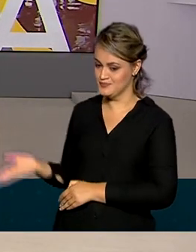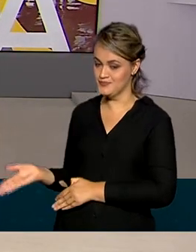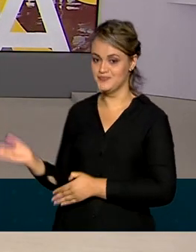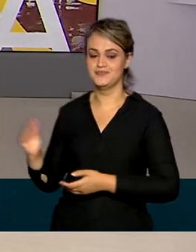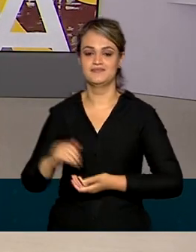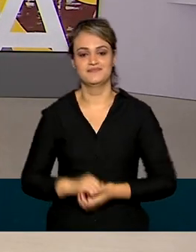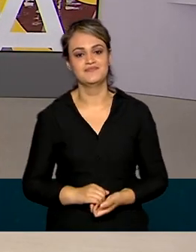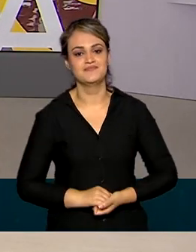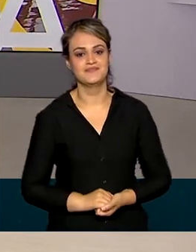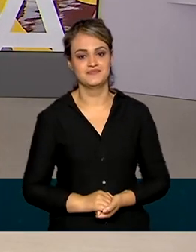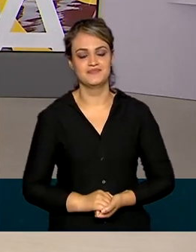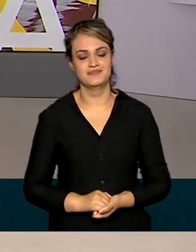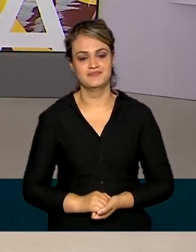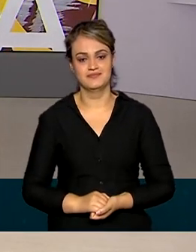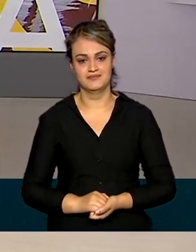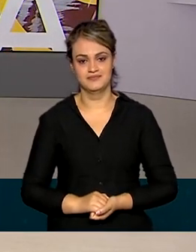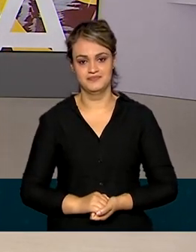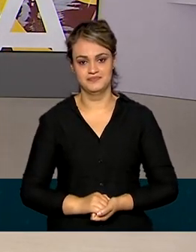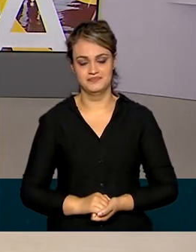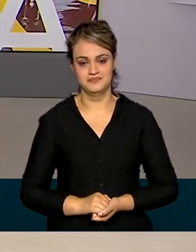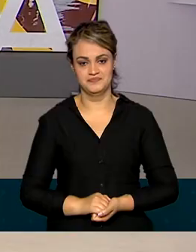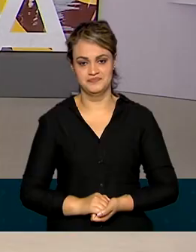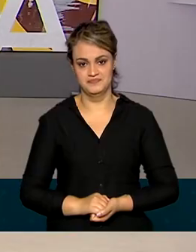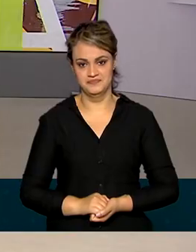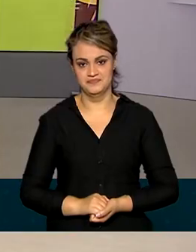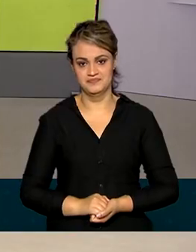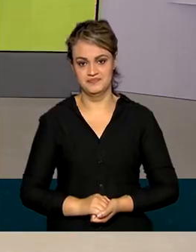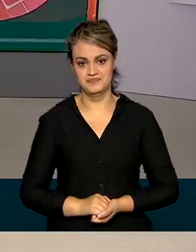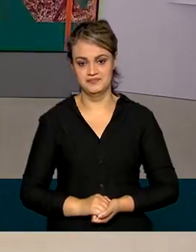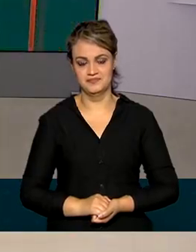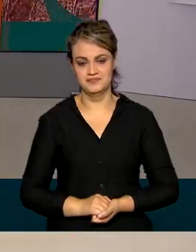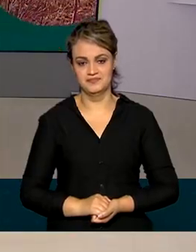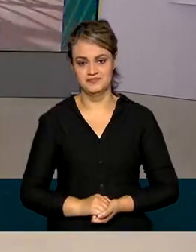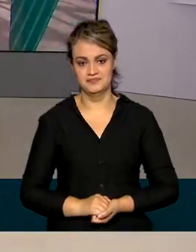vacinômetro do governo federal, que pode ser acessado pelo site LocalizaSus.